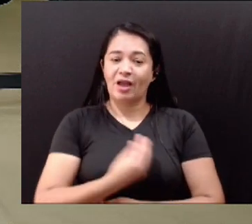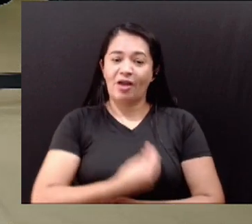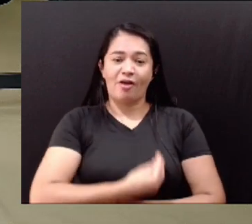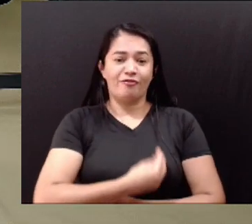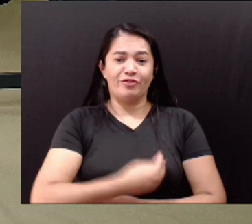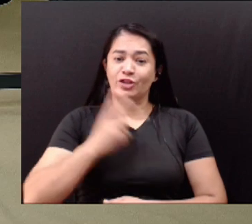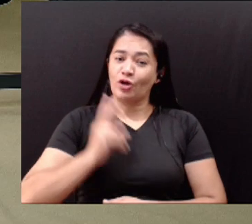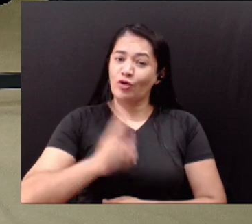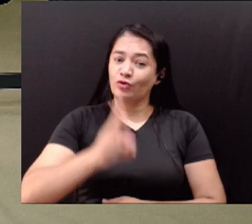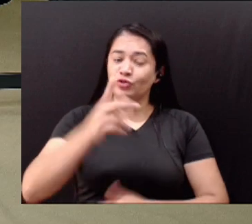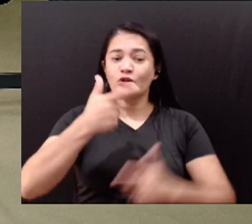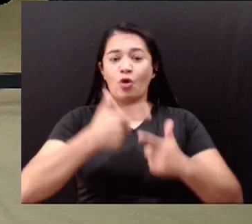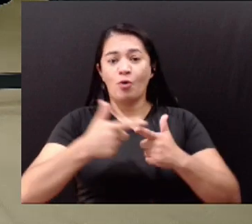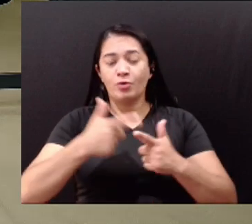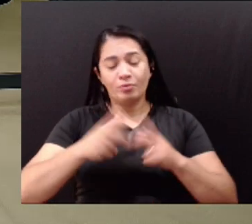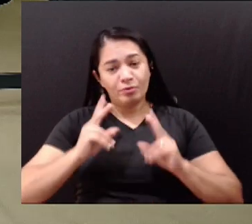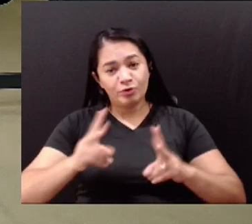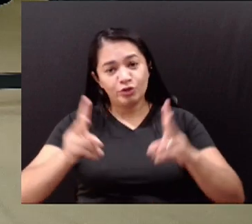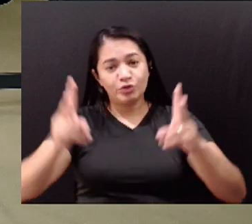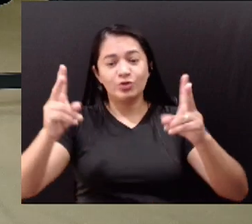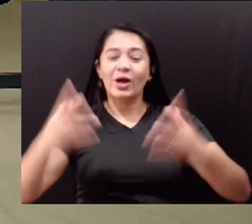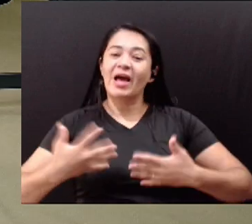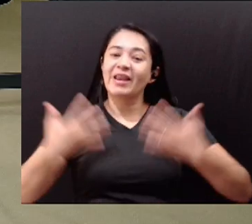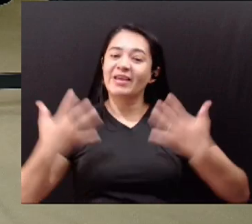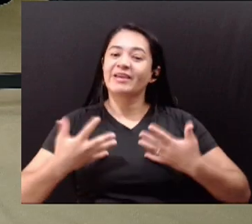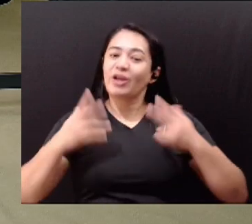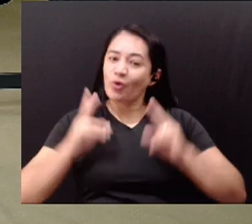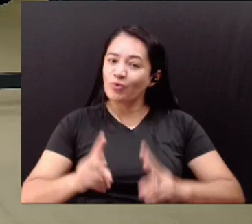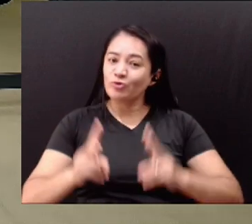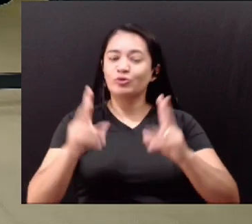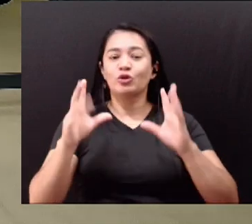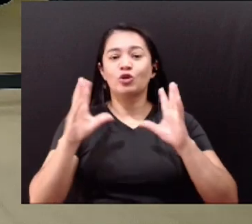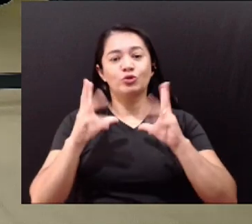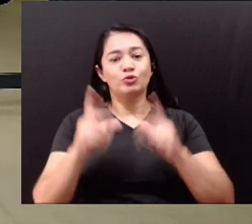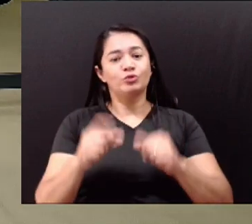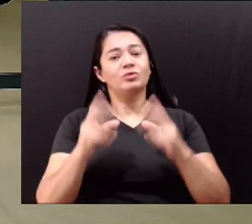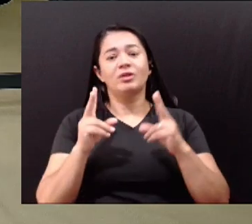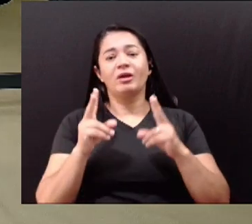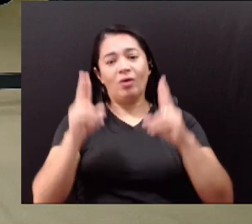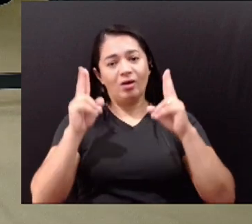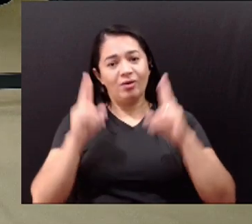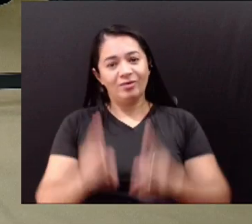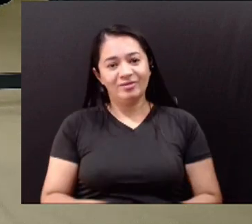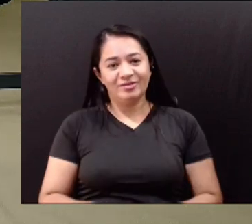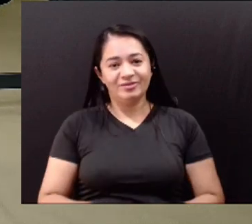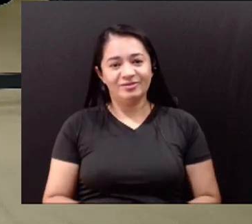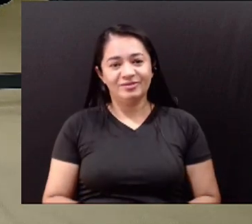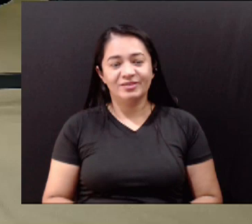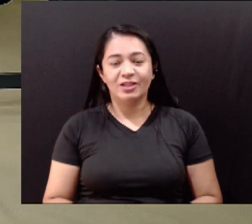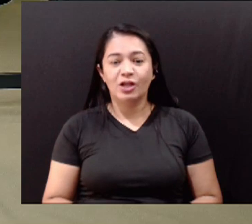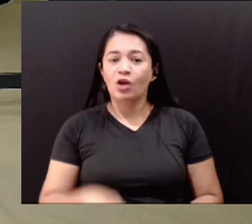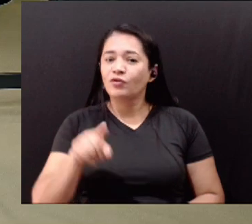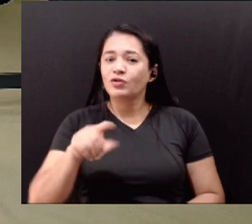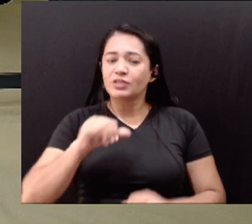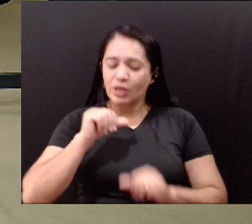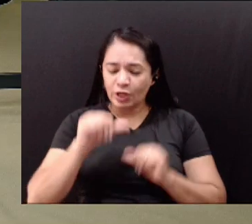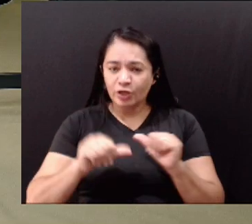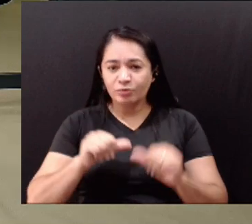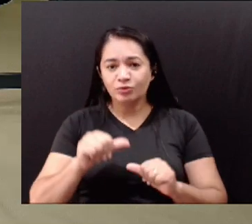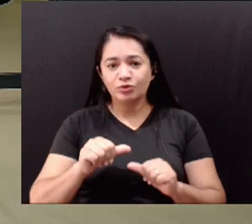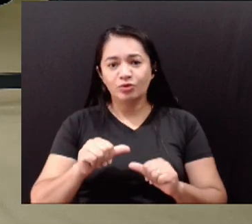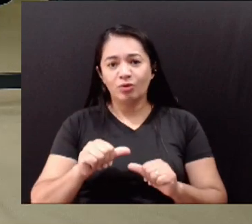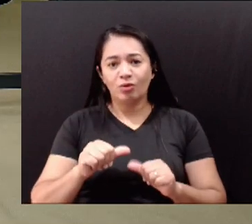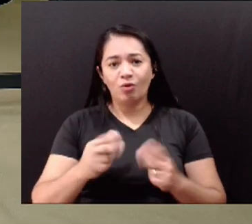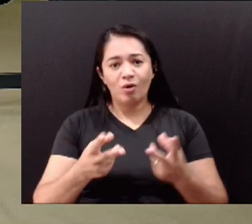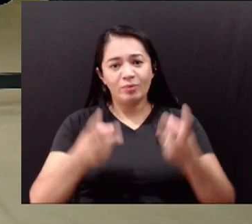as alegrias também, e é tudo da mesma forma. É só você que mudou aí um pouquinho a percepção e está vivendo